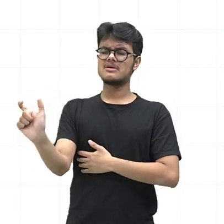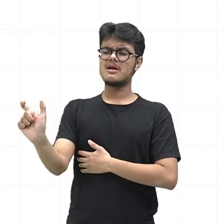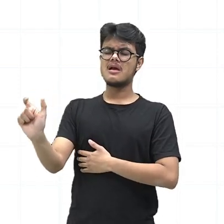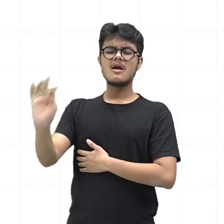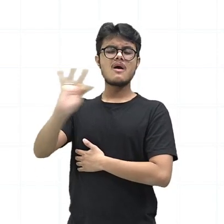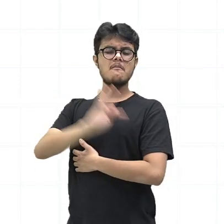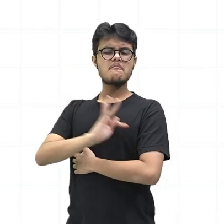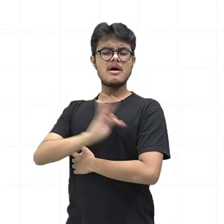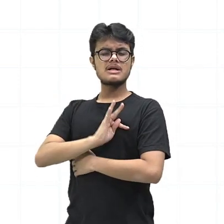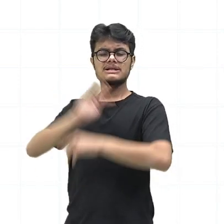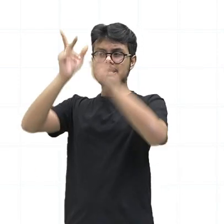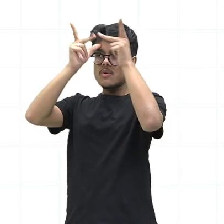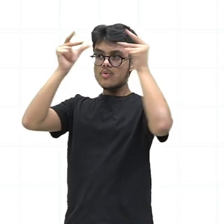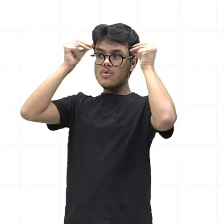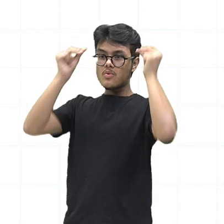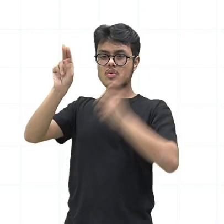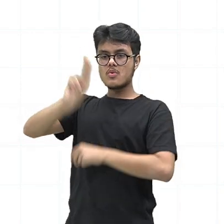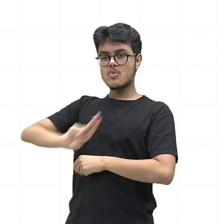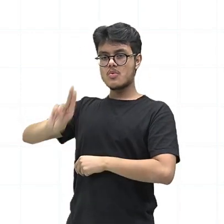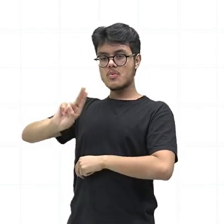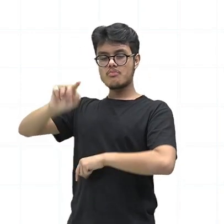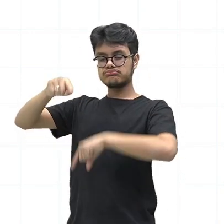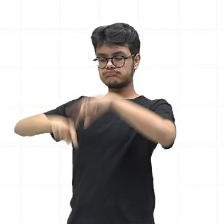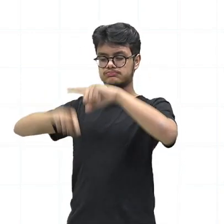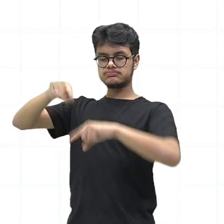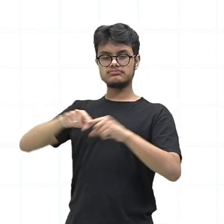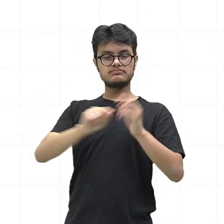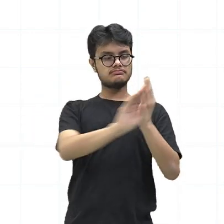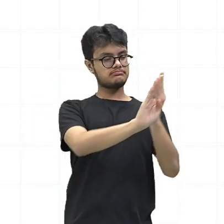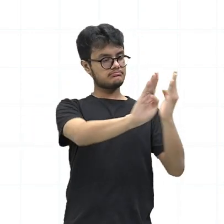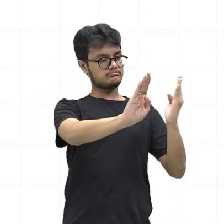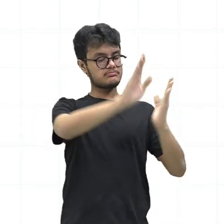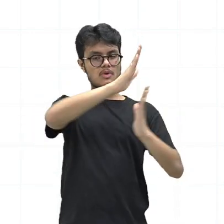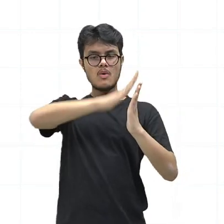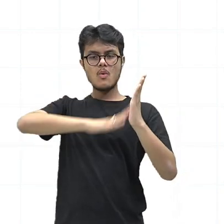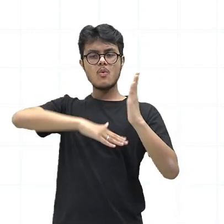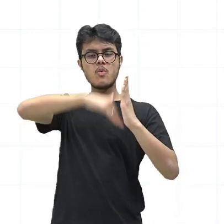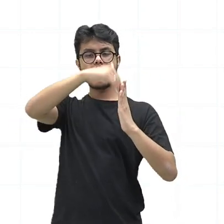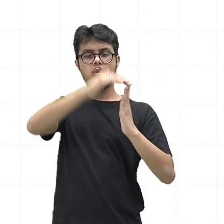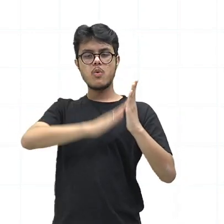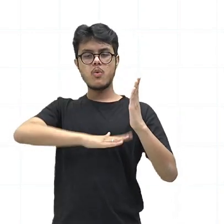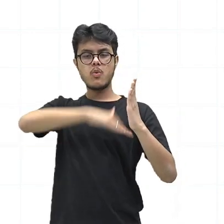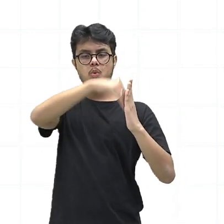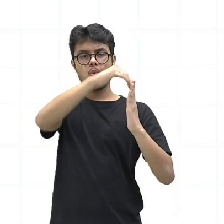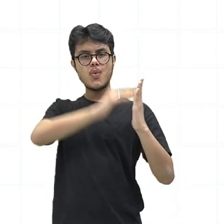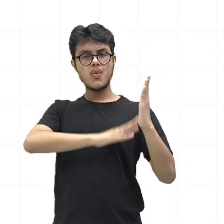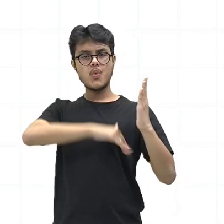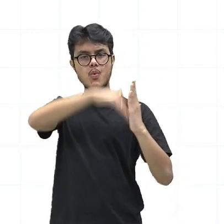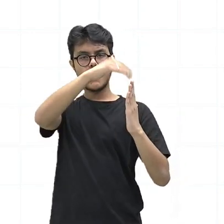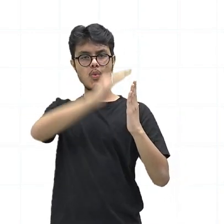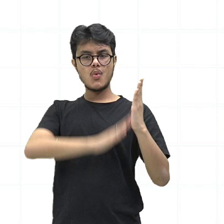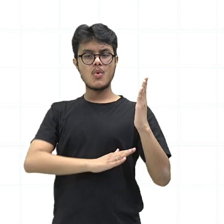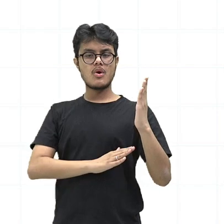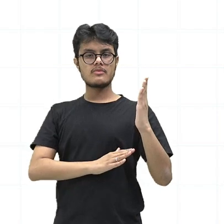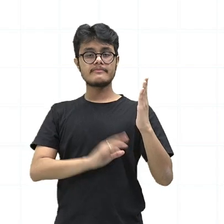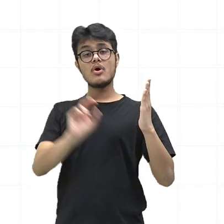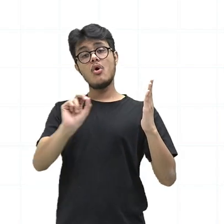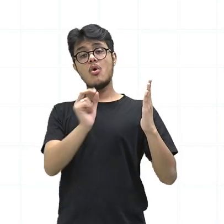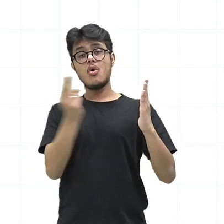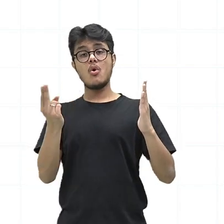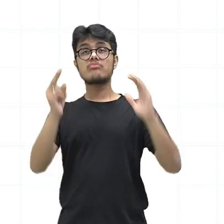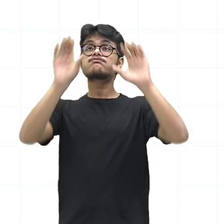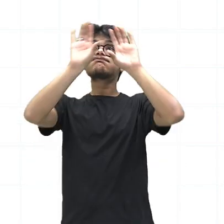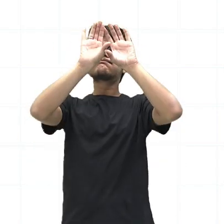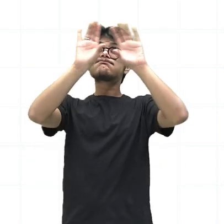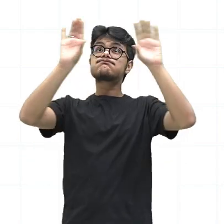gregos faziam? O afresco é uma obra pictórica feita sobre uma parede ou teto, com